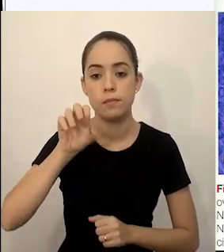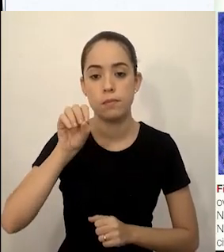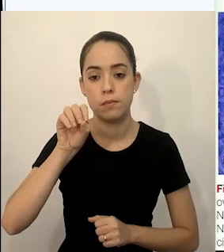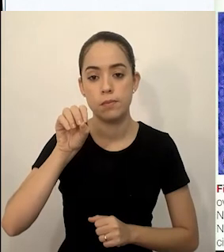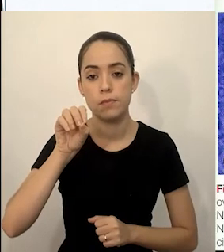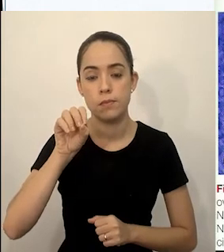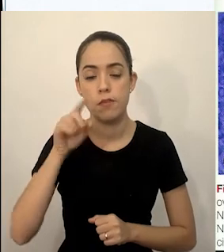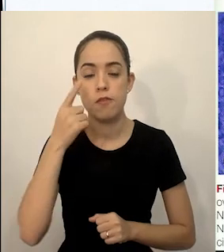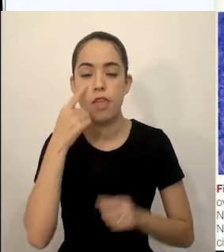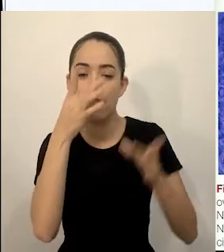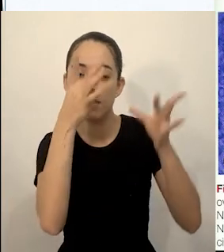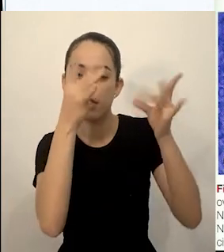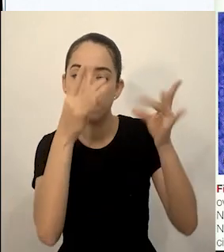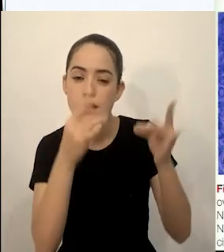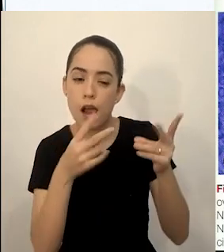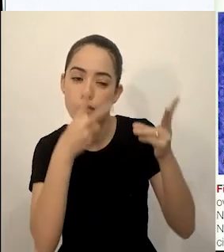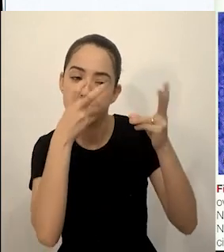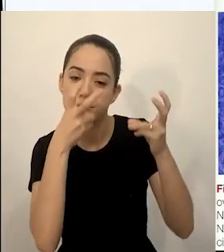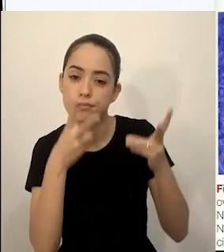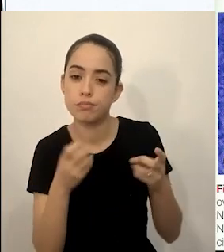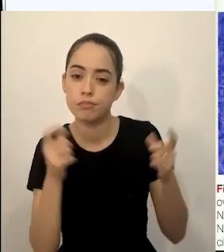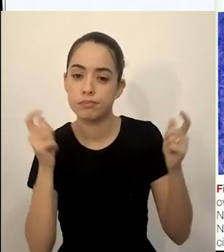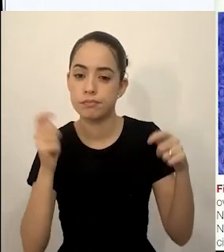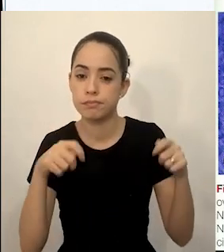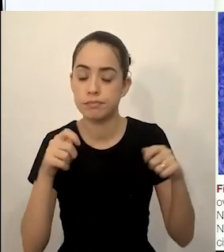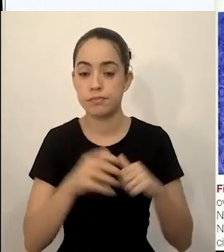maiores detalhes.